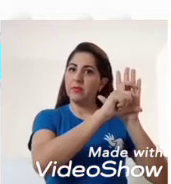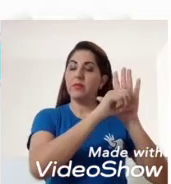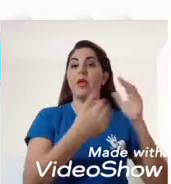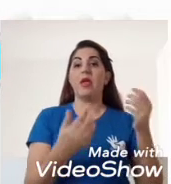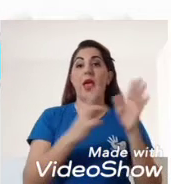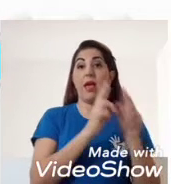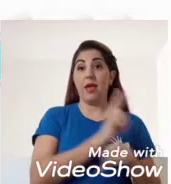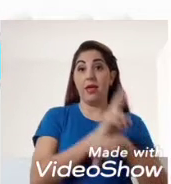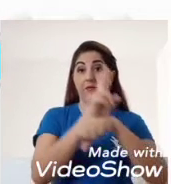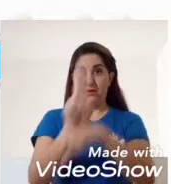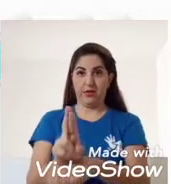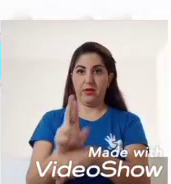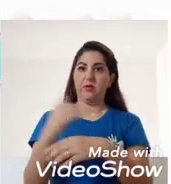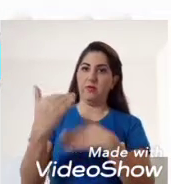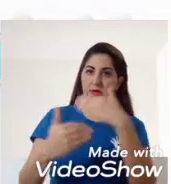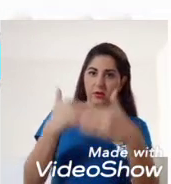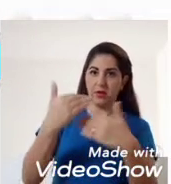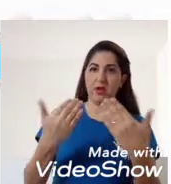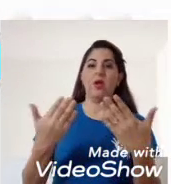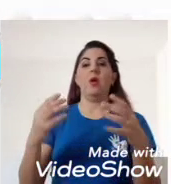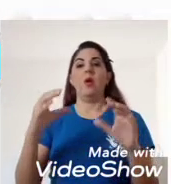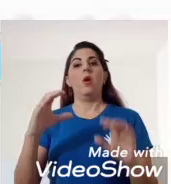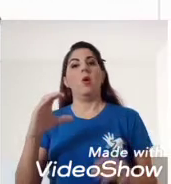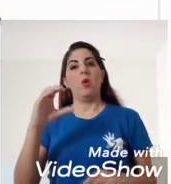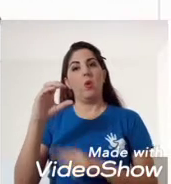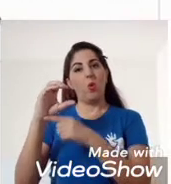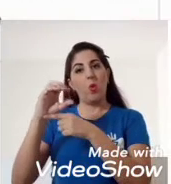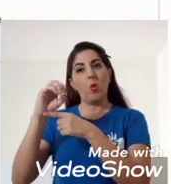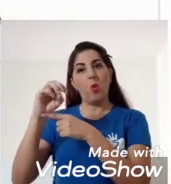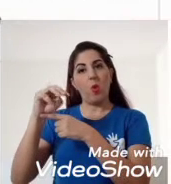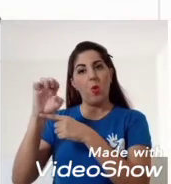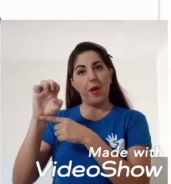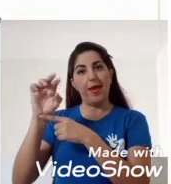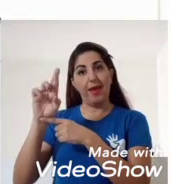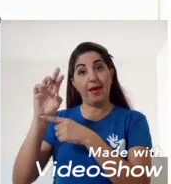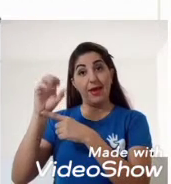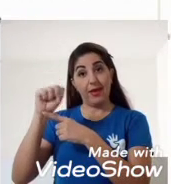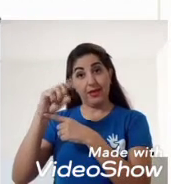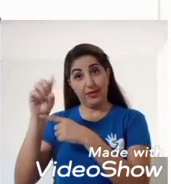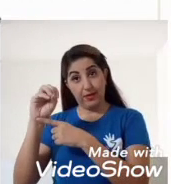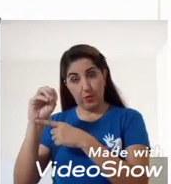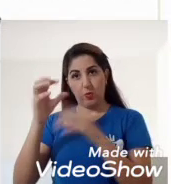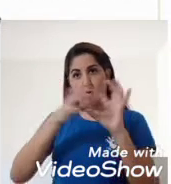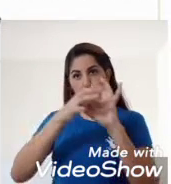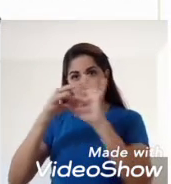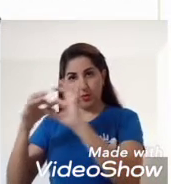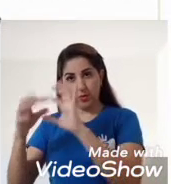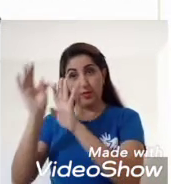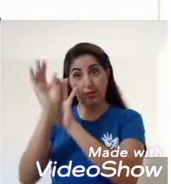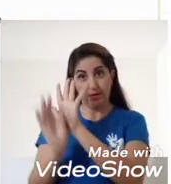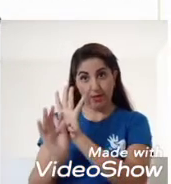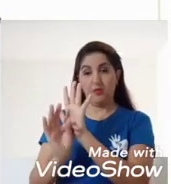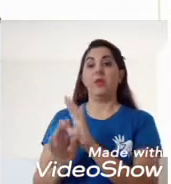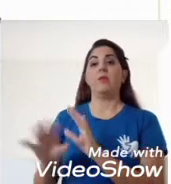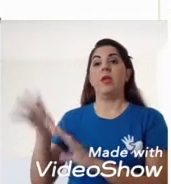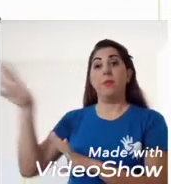e a referenciação no processo de coesão textual. Vamos ver então aqui um trecho, gente. Eu peguei essa redação aqui, nota